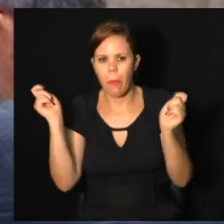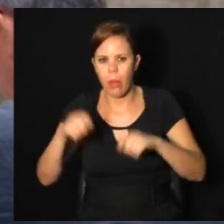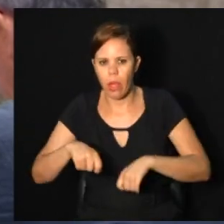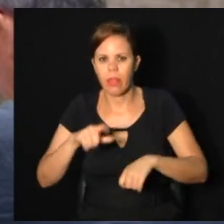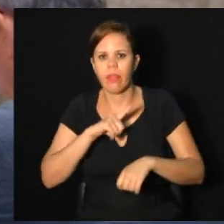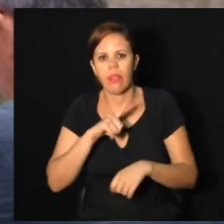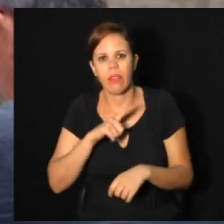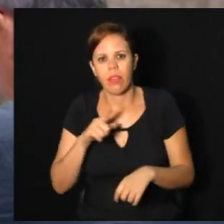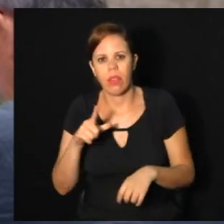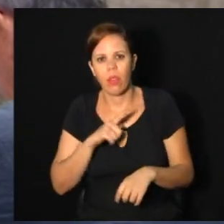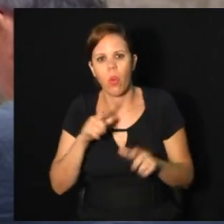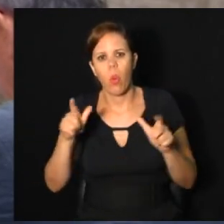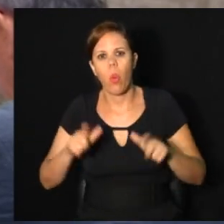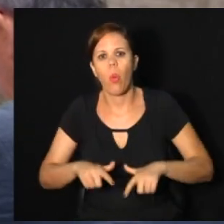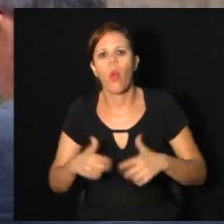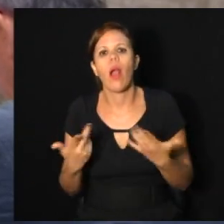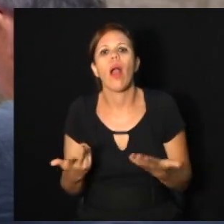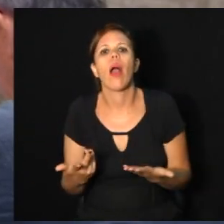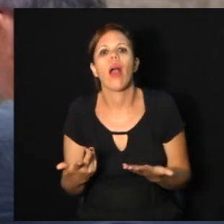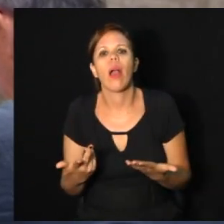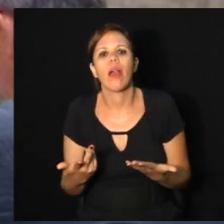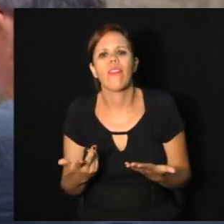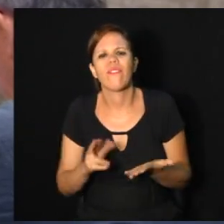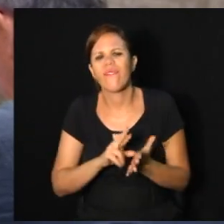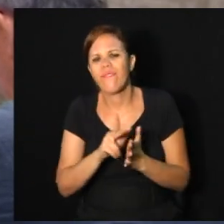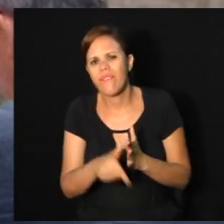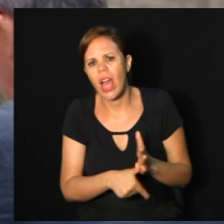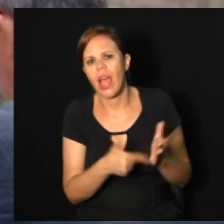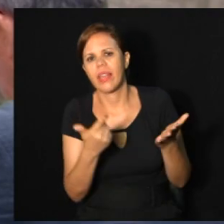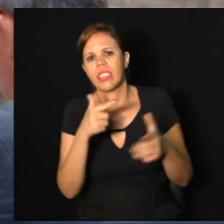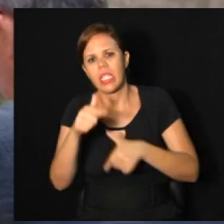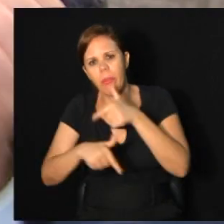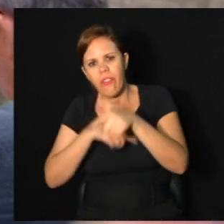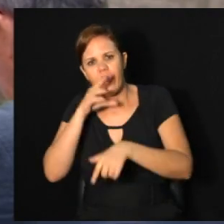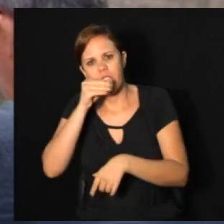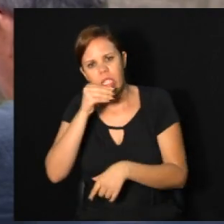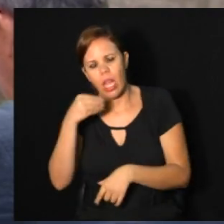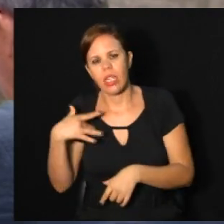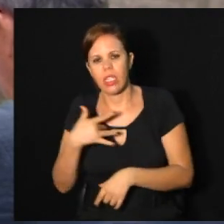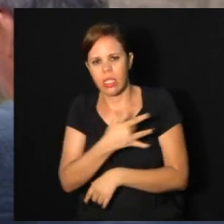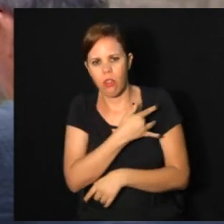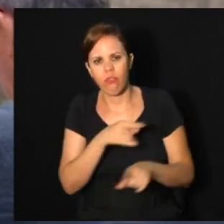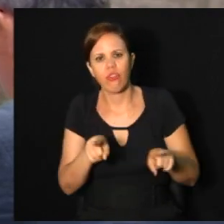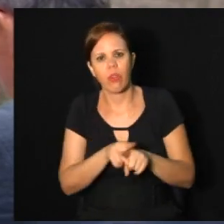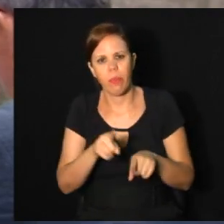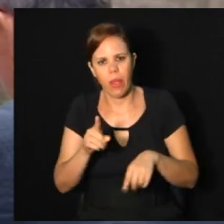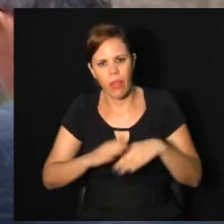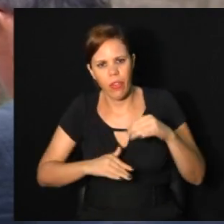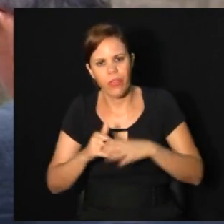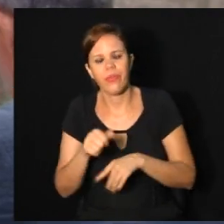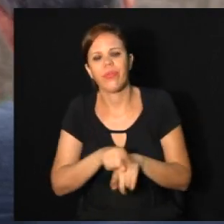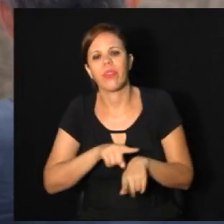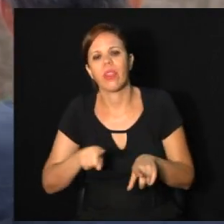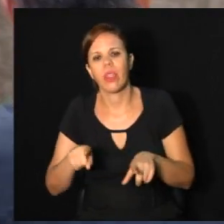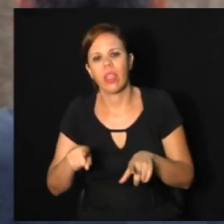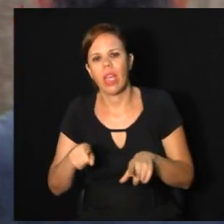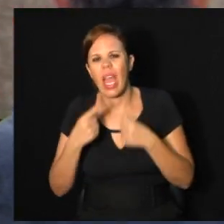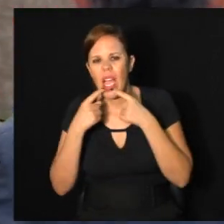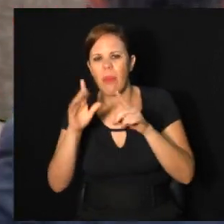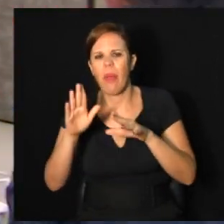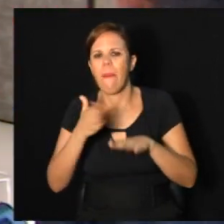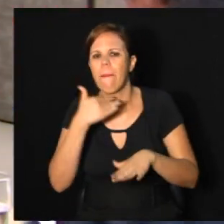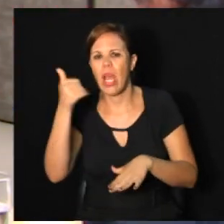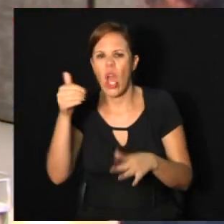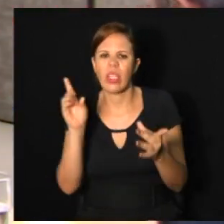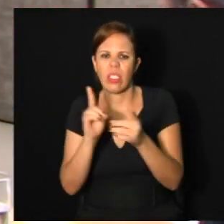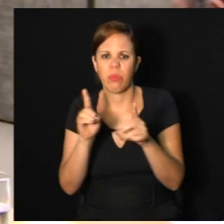ser uma caixa de ressonância para demandas de setores de trabalhadores da saúde, setores populares que reclamam melhor assistência,